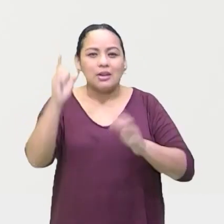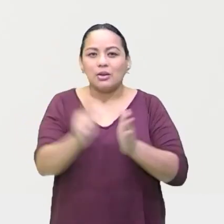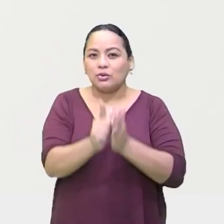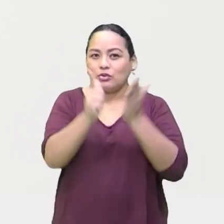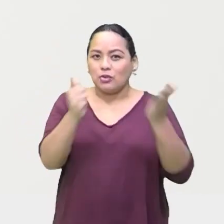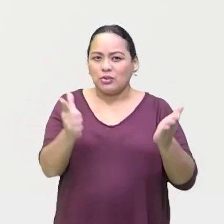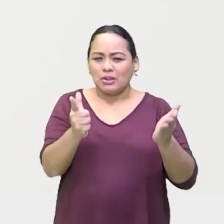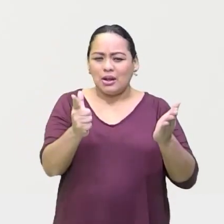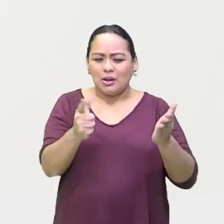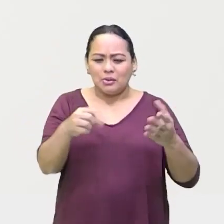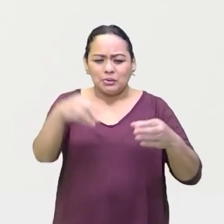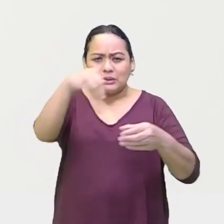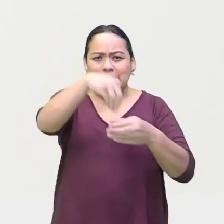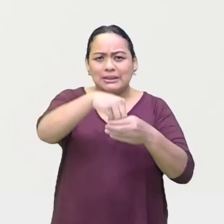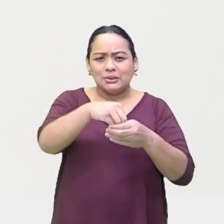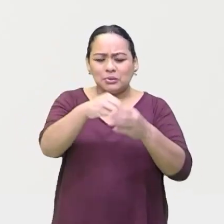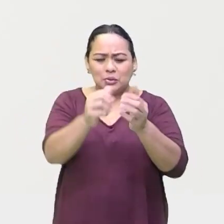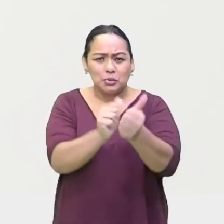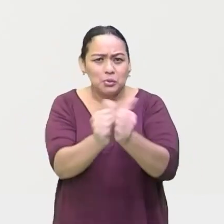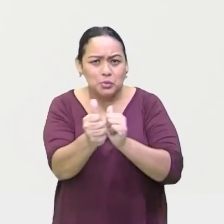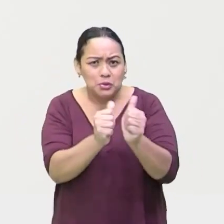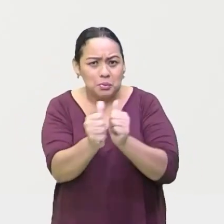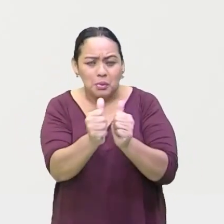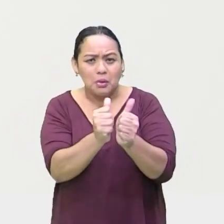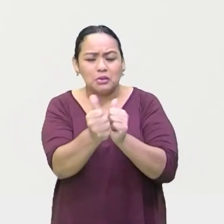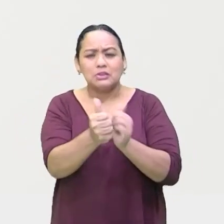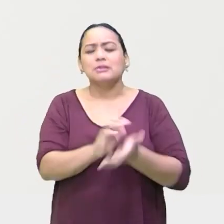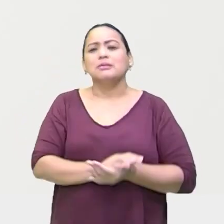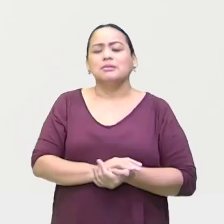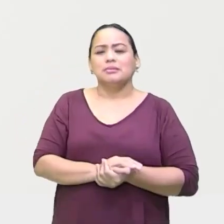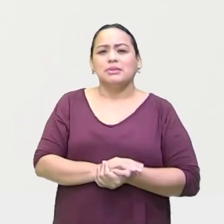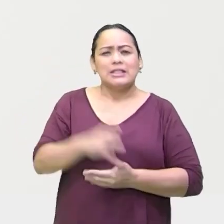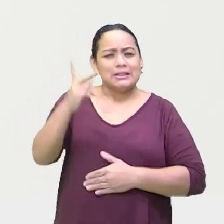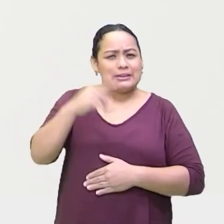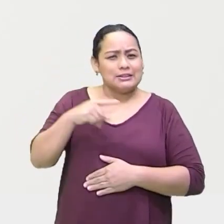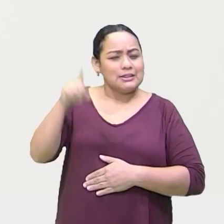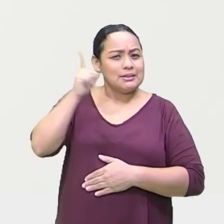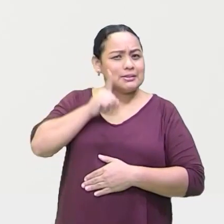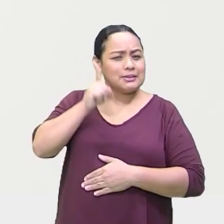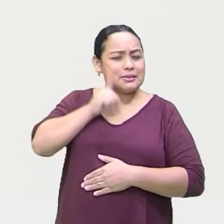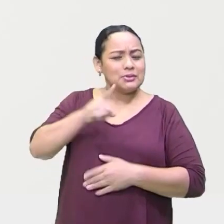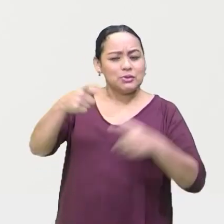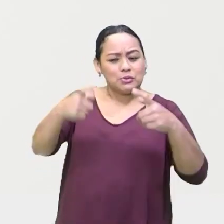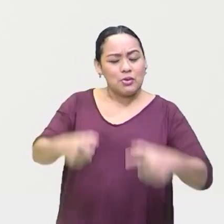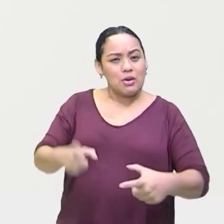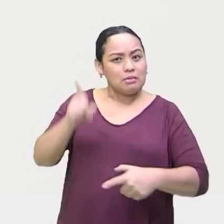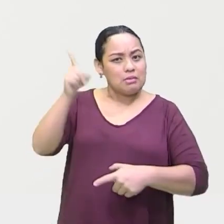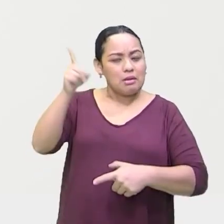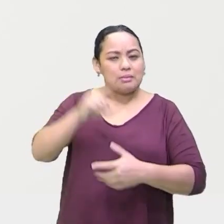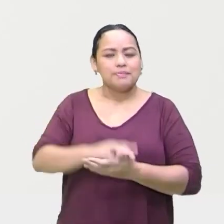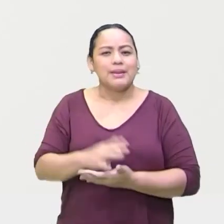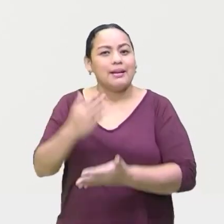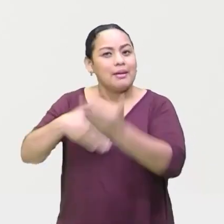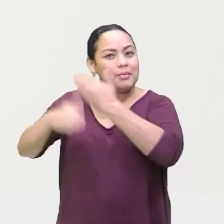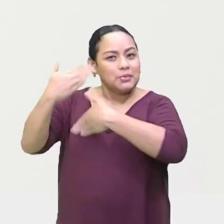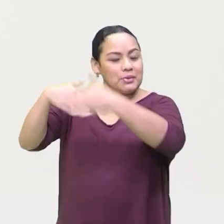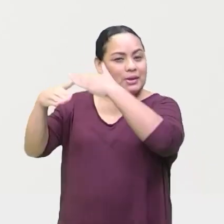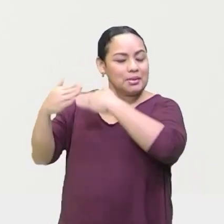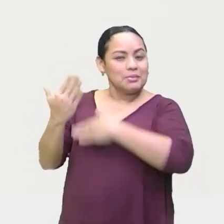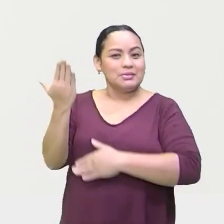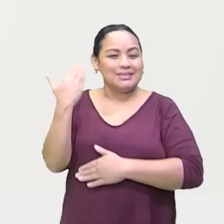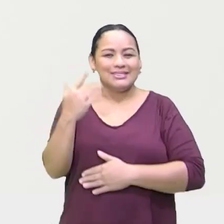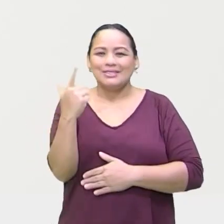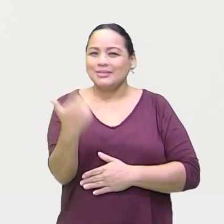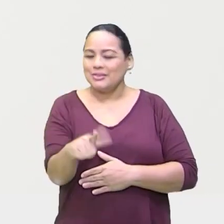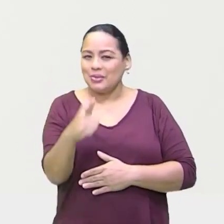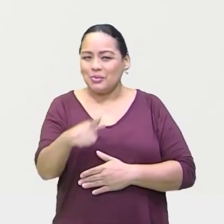de esportes do jornal São Francisco. Ok? Olha que interessante, naquela época